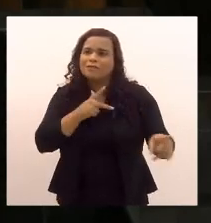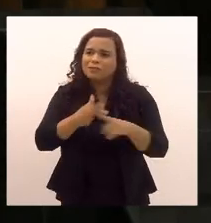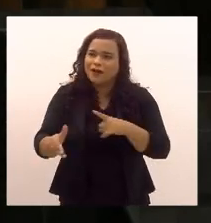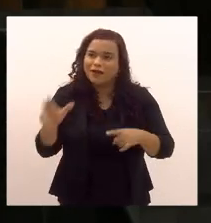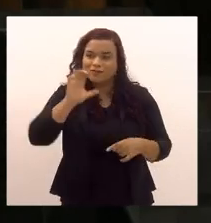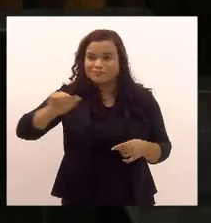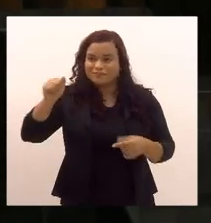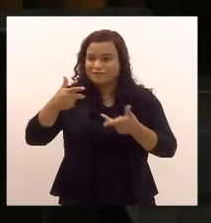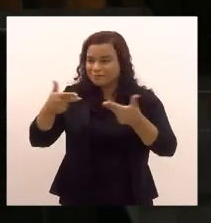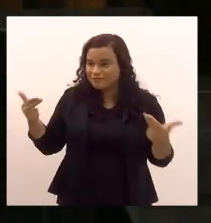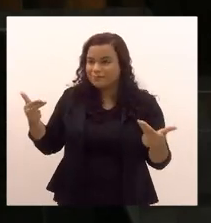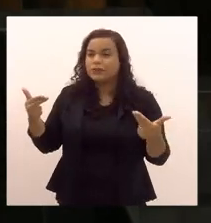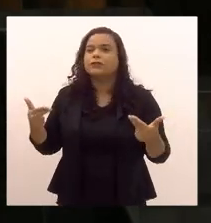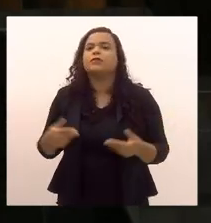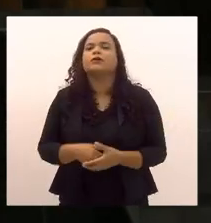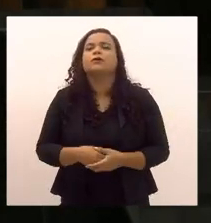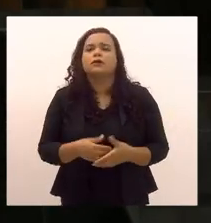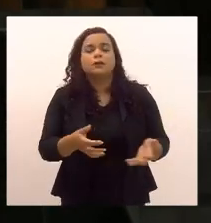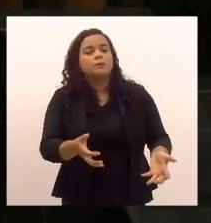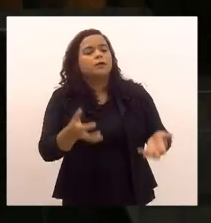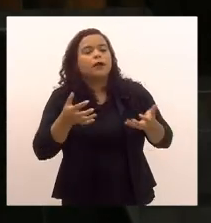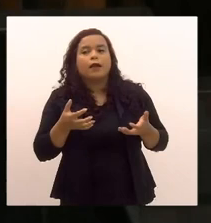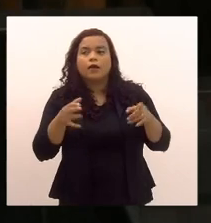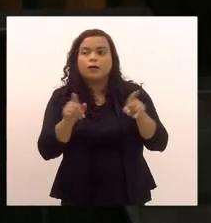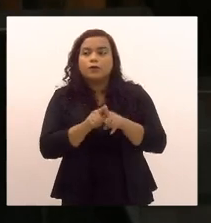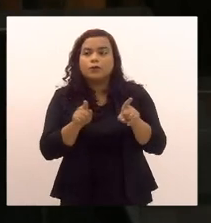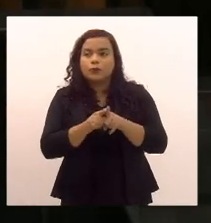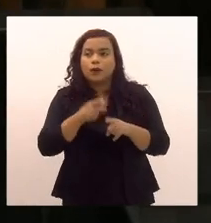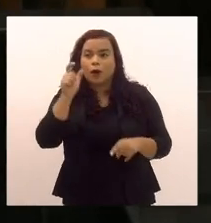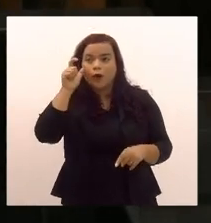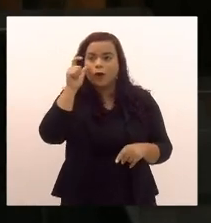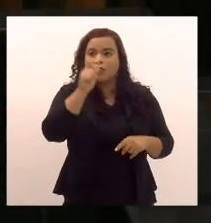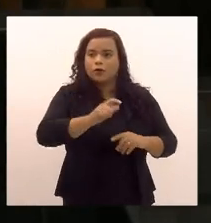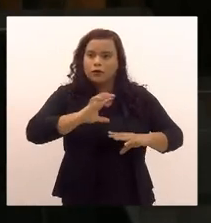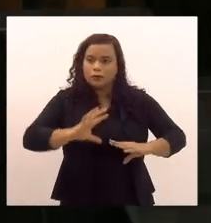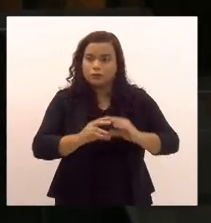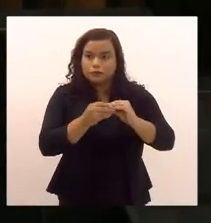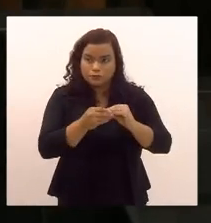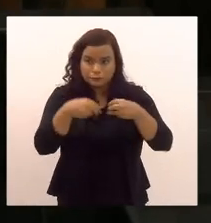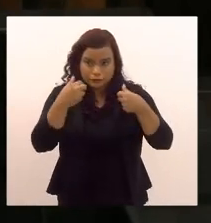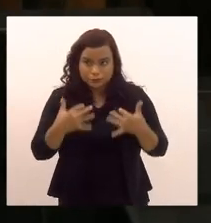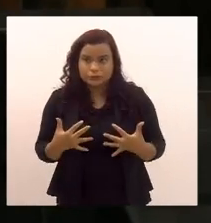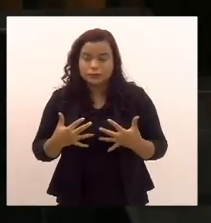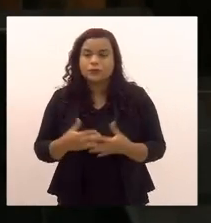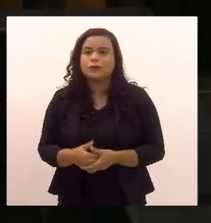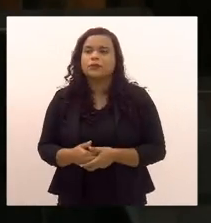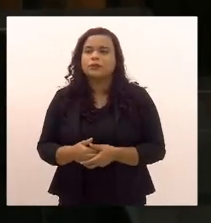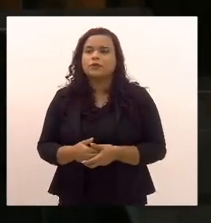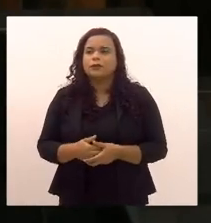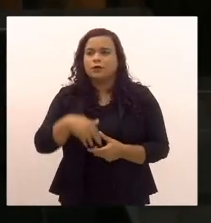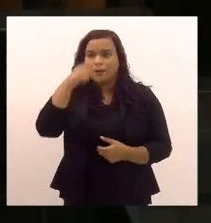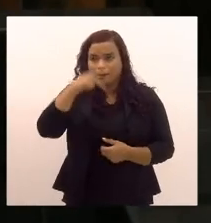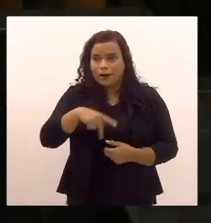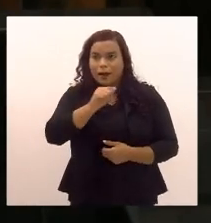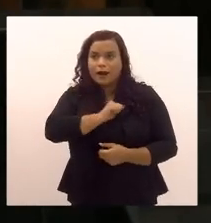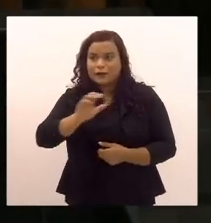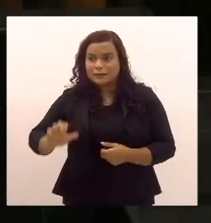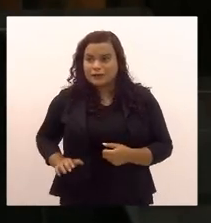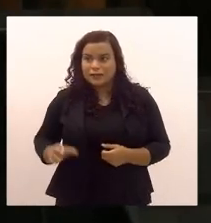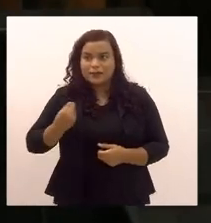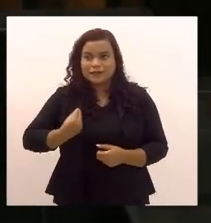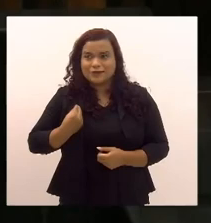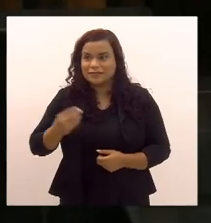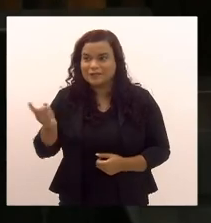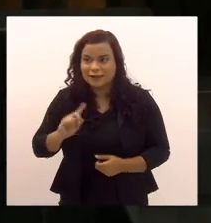da conquista da mulher eu quero fazer uma uma observação Presidente já que o presidente da da sicília não está